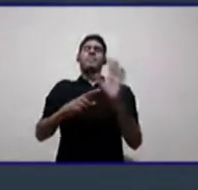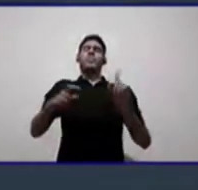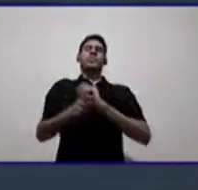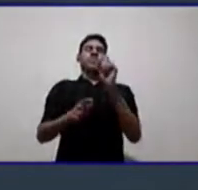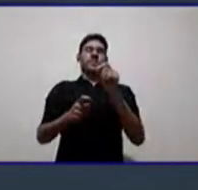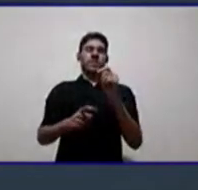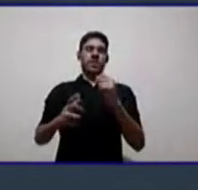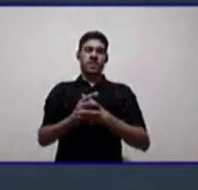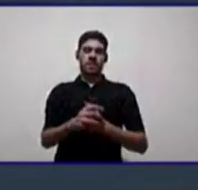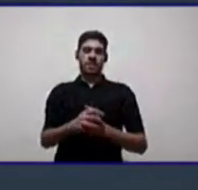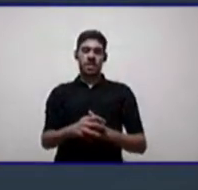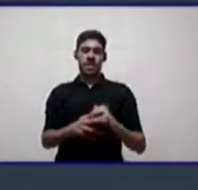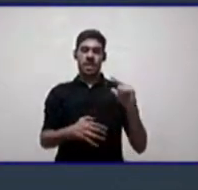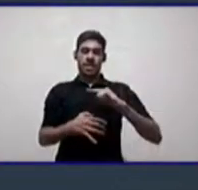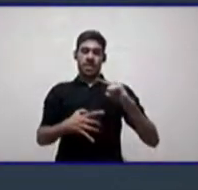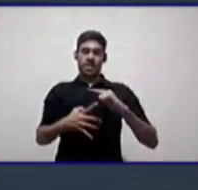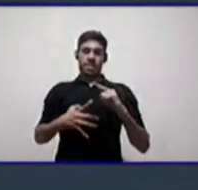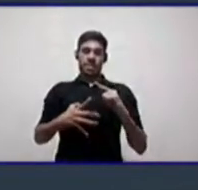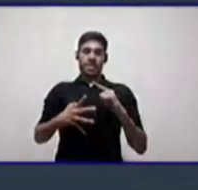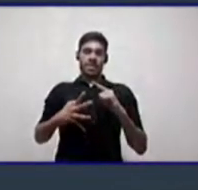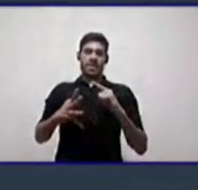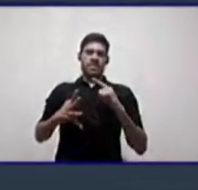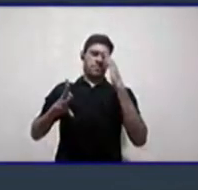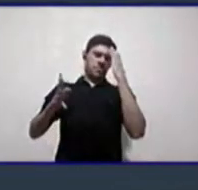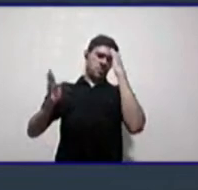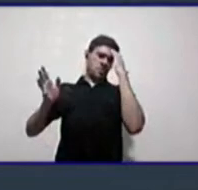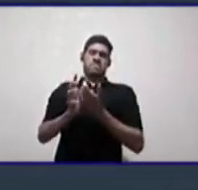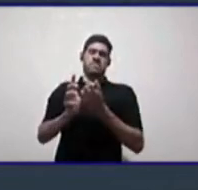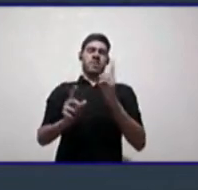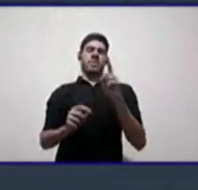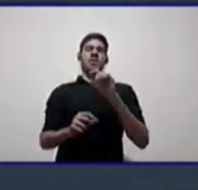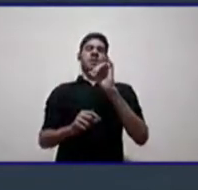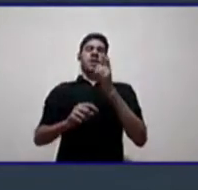houve violação ao princípio da